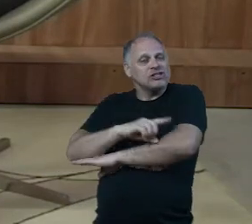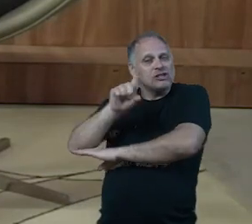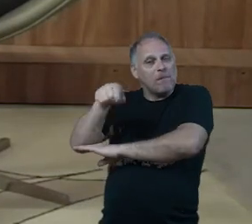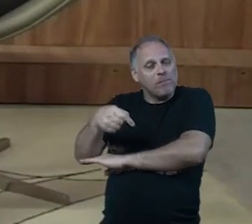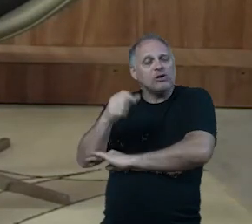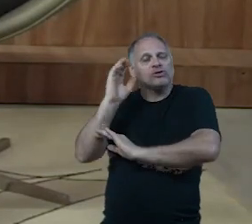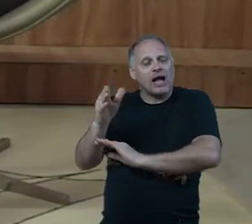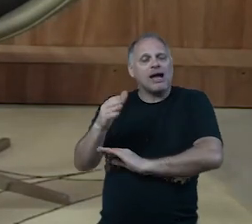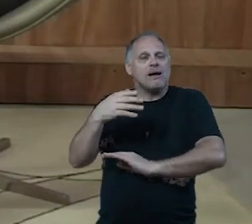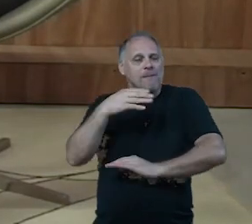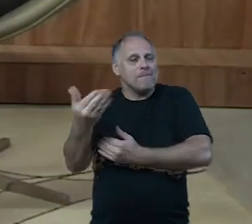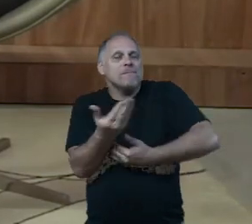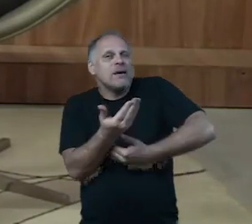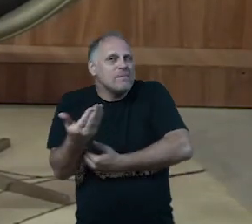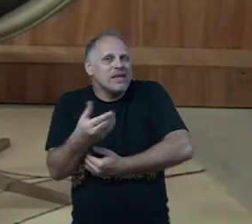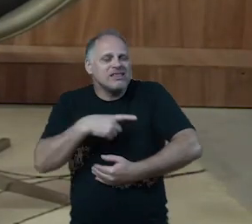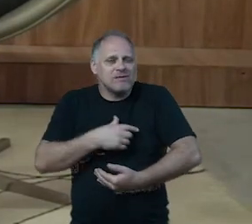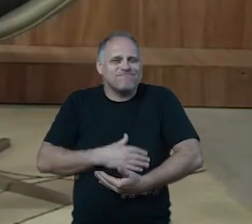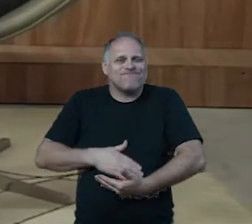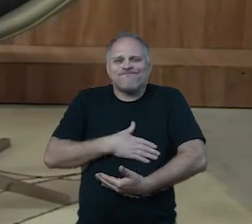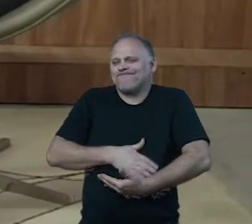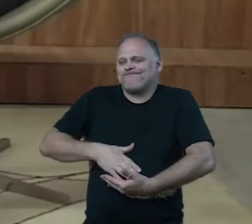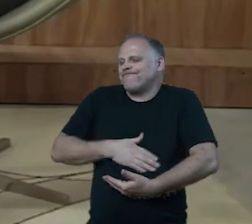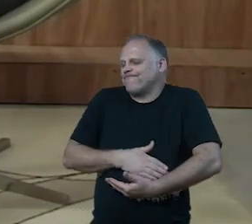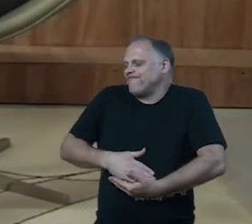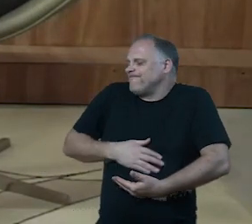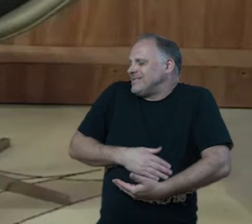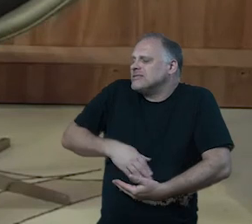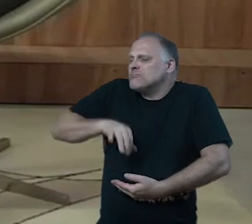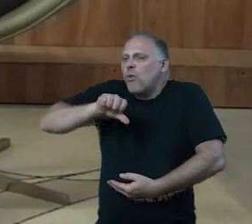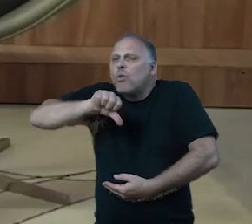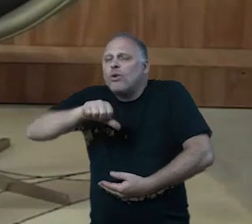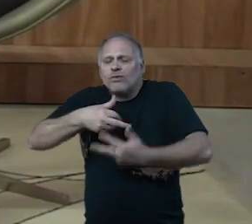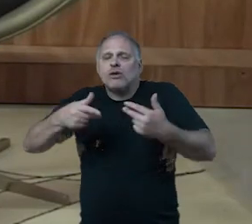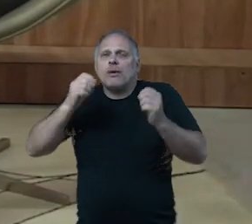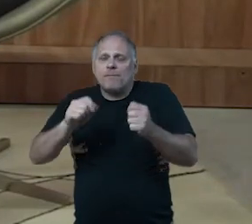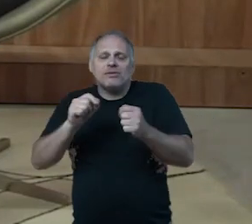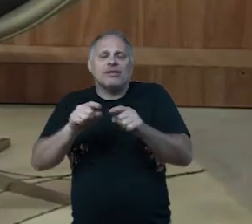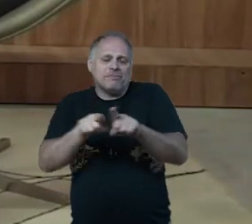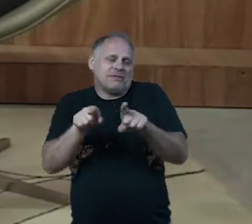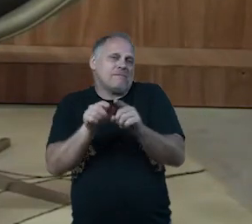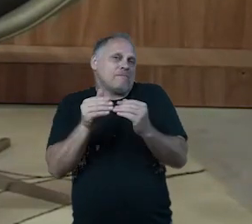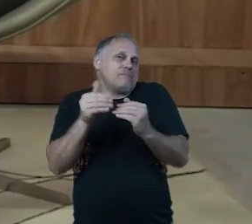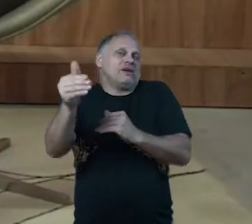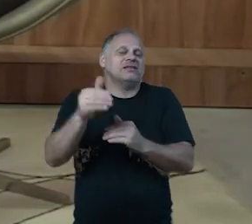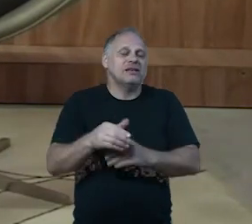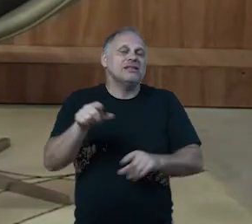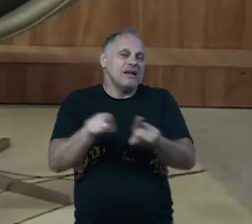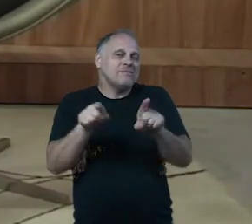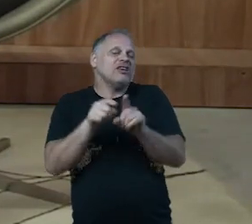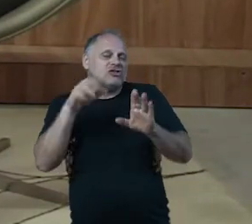podem se intensificar, se o bebê vier a ter cólicas, podem se intensificar esses desconfortos. E ele também começa a ficar